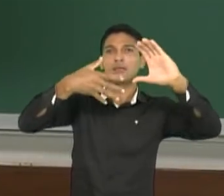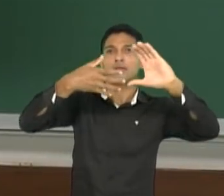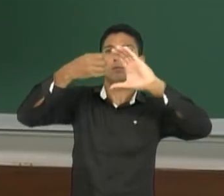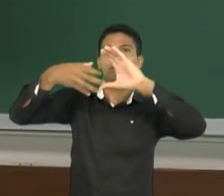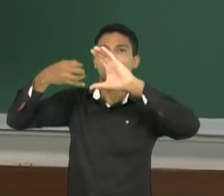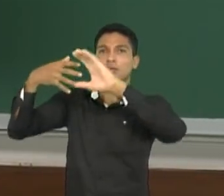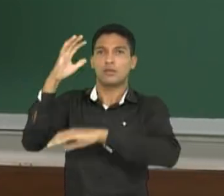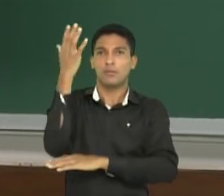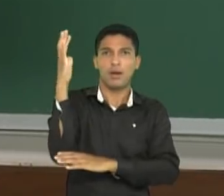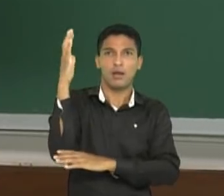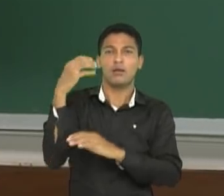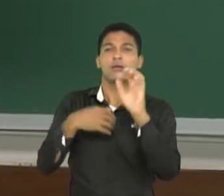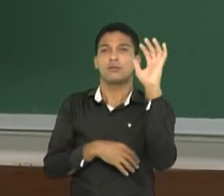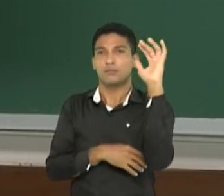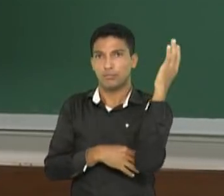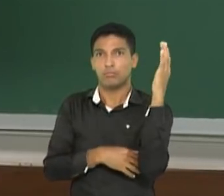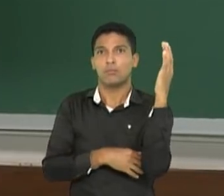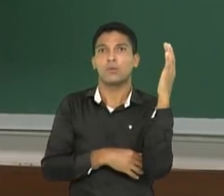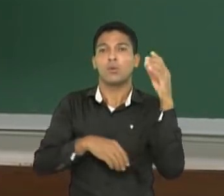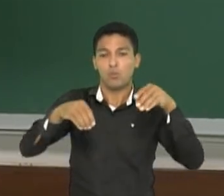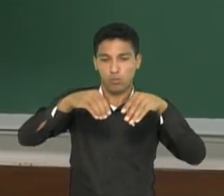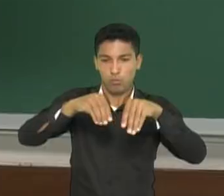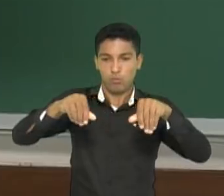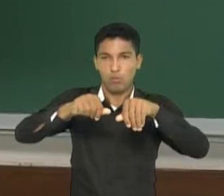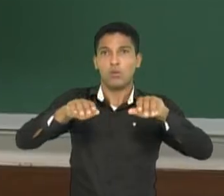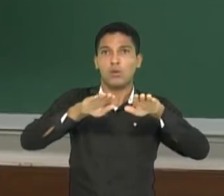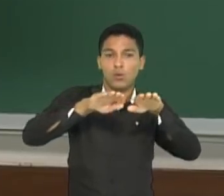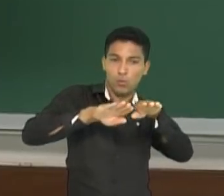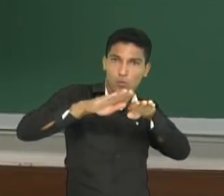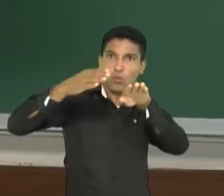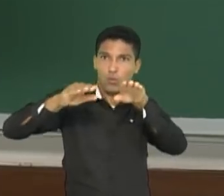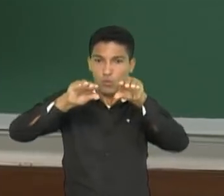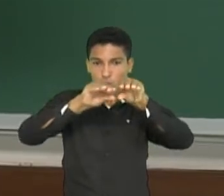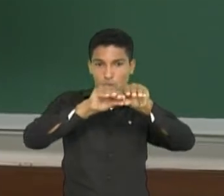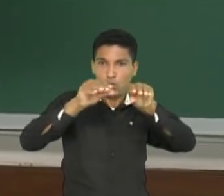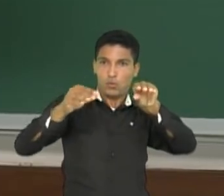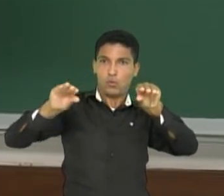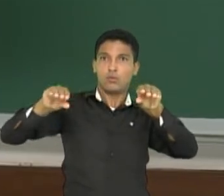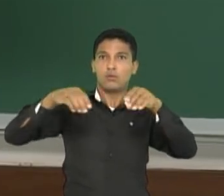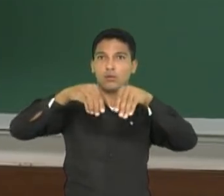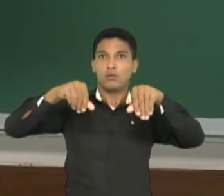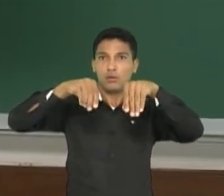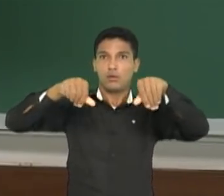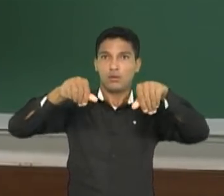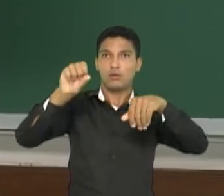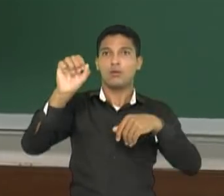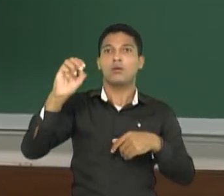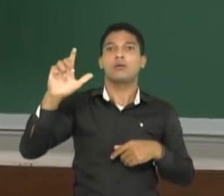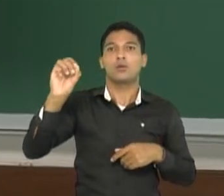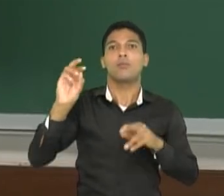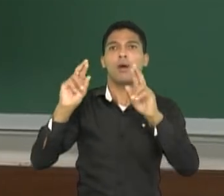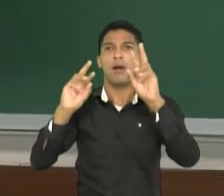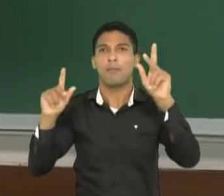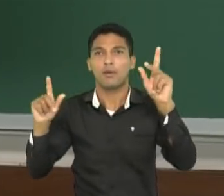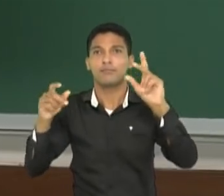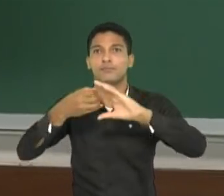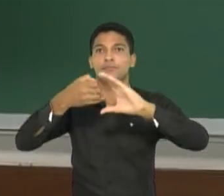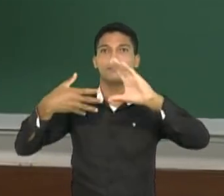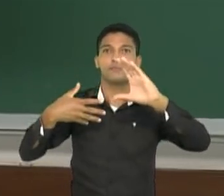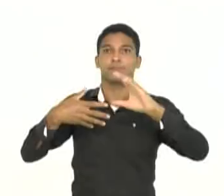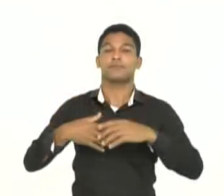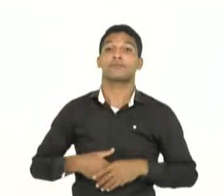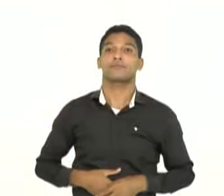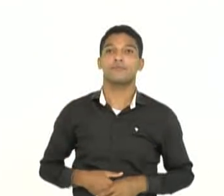ali, certo? E isso implica em que atividades são desenvolvidas em cada uma dessas áreas. No